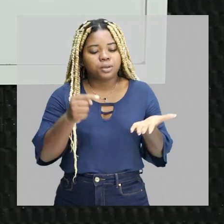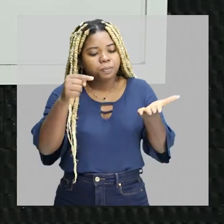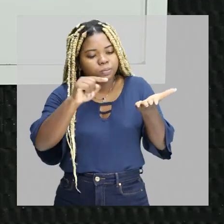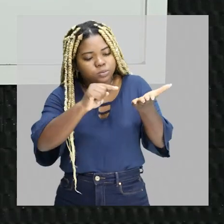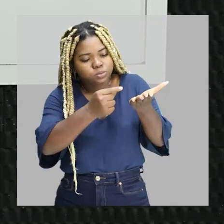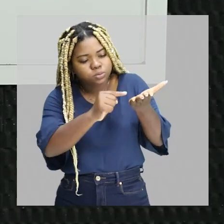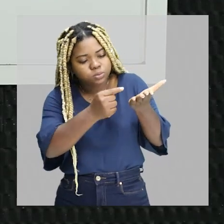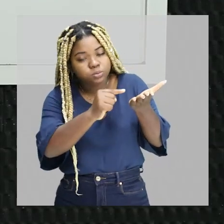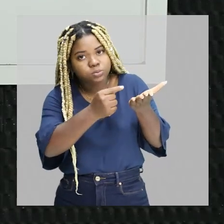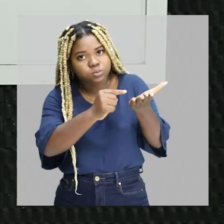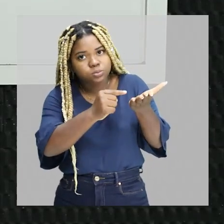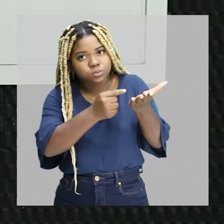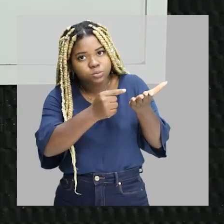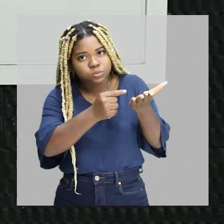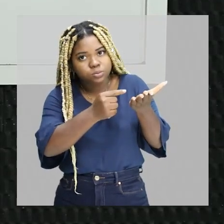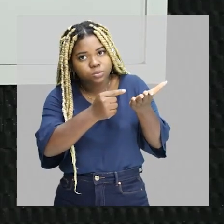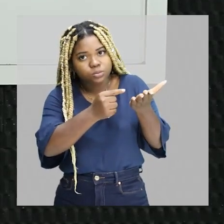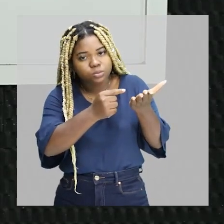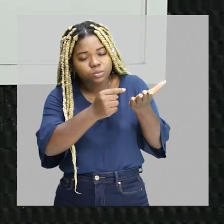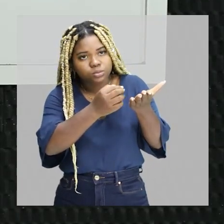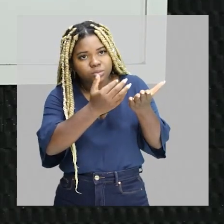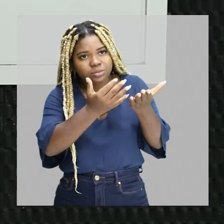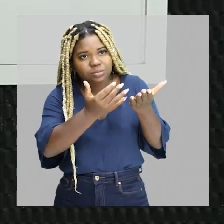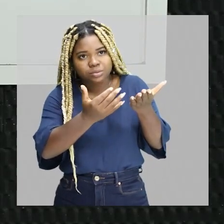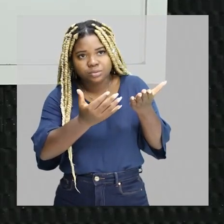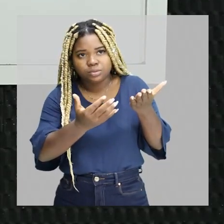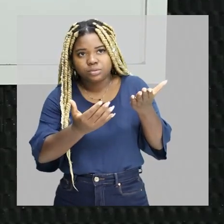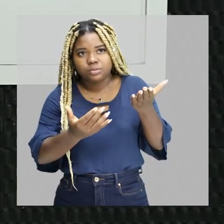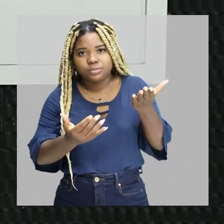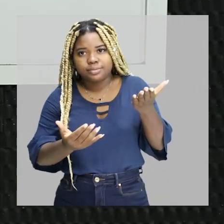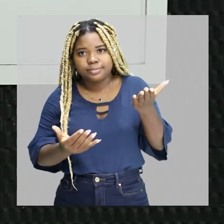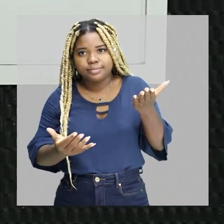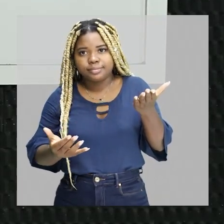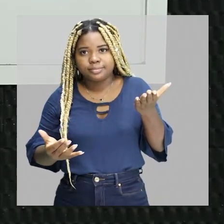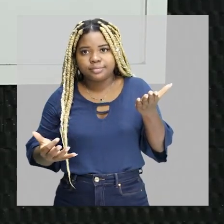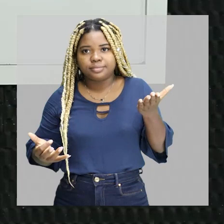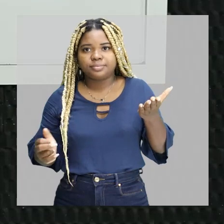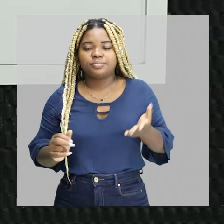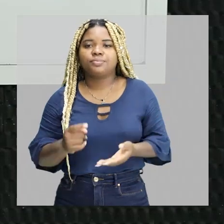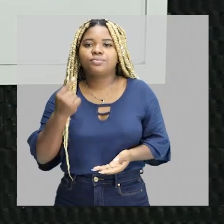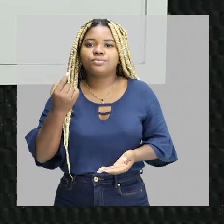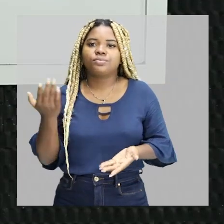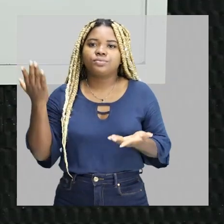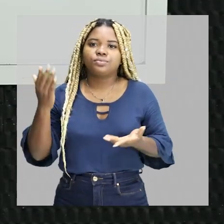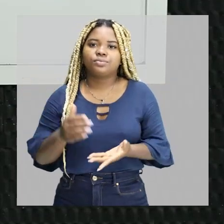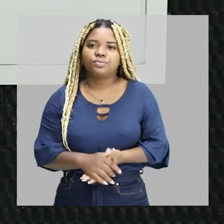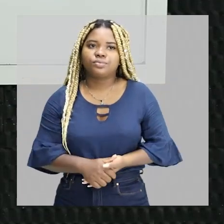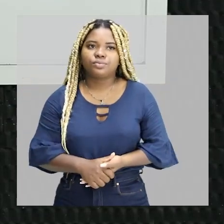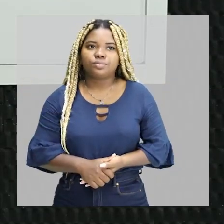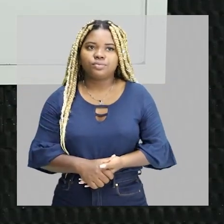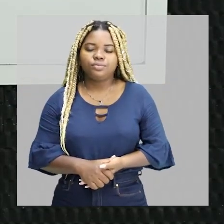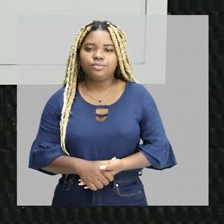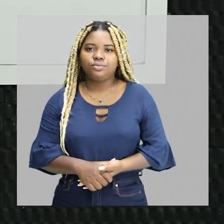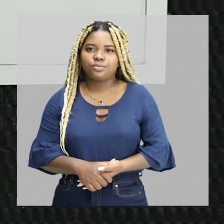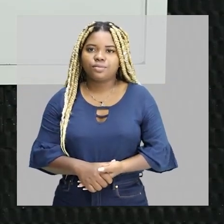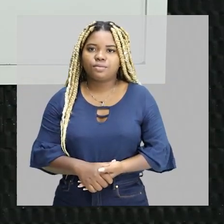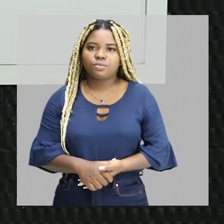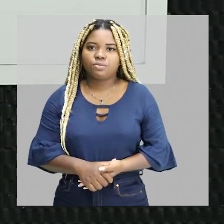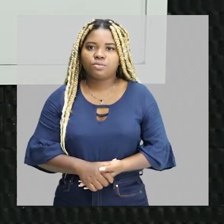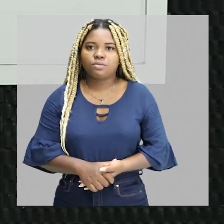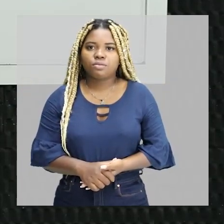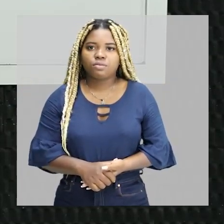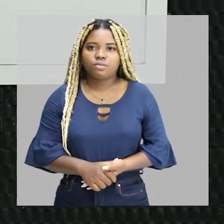certo? Se ele é feito aqui embaixo, então ele vai jorrar, ó, no ponto mais